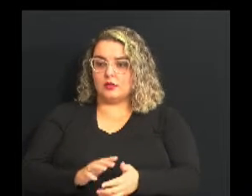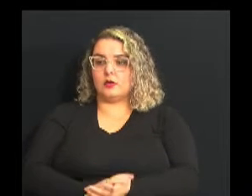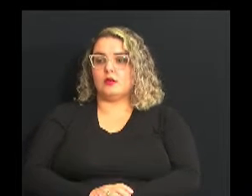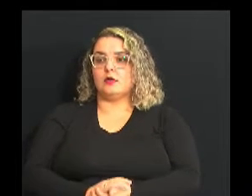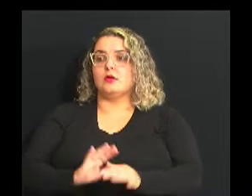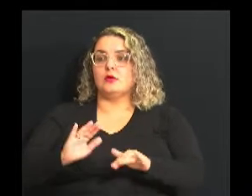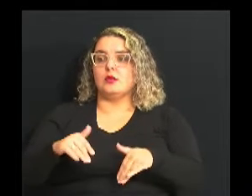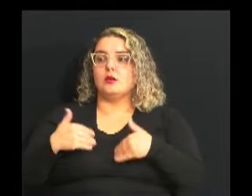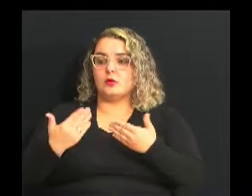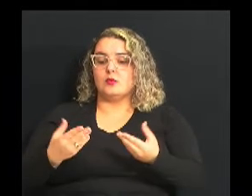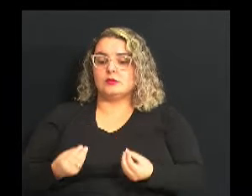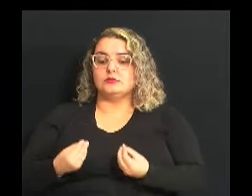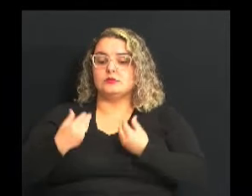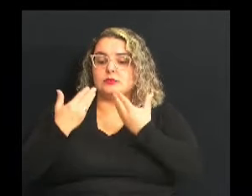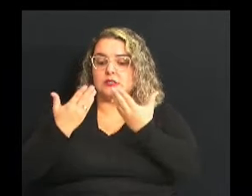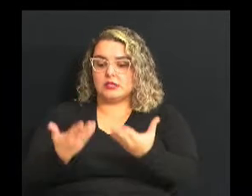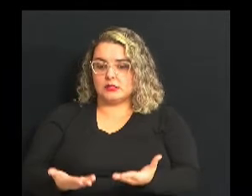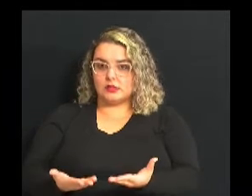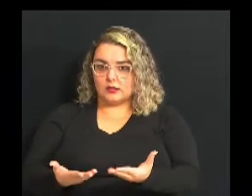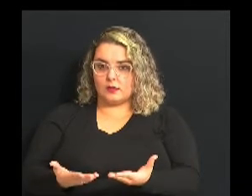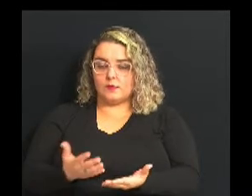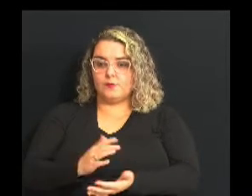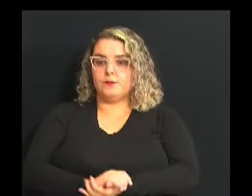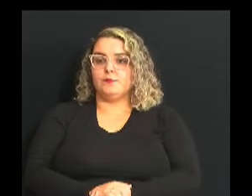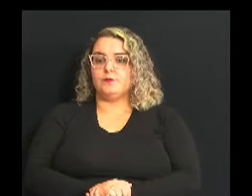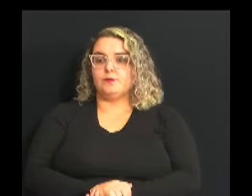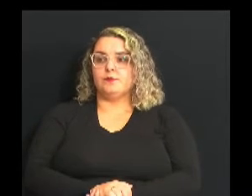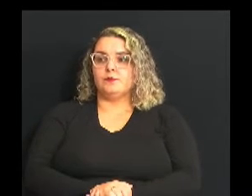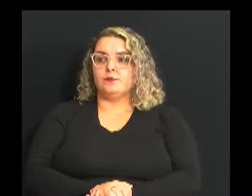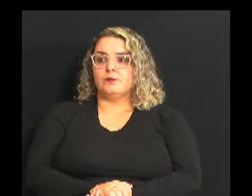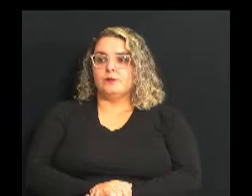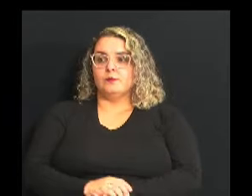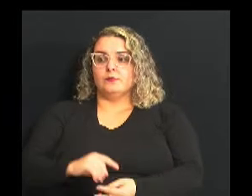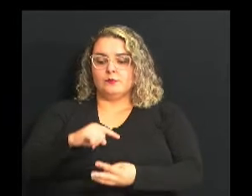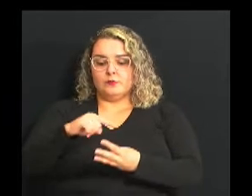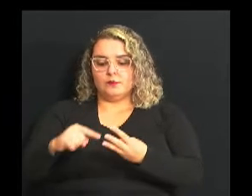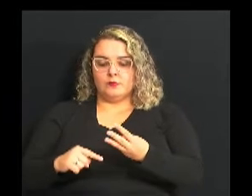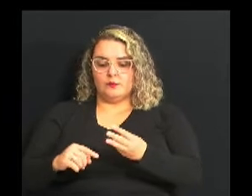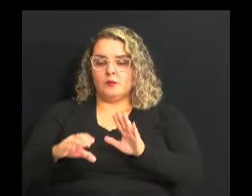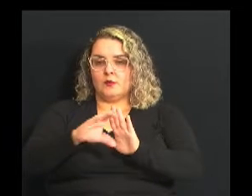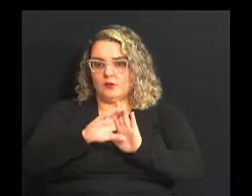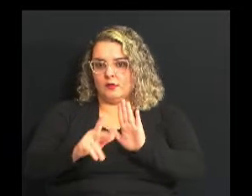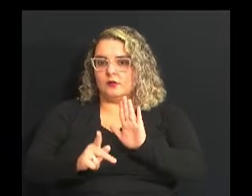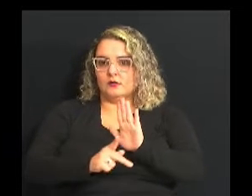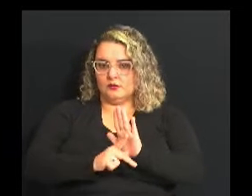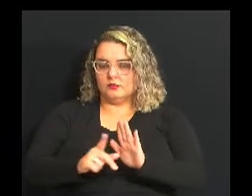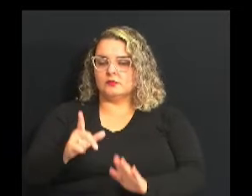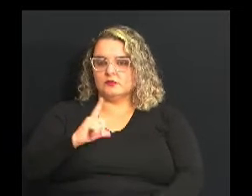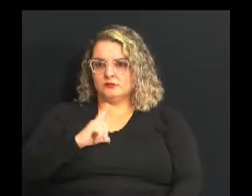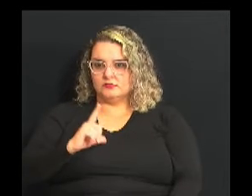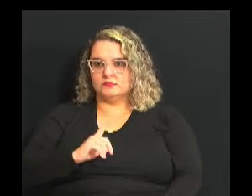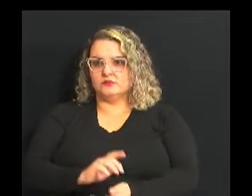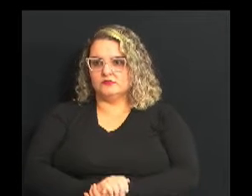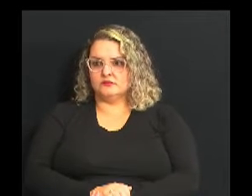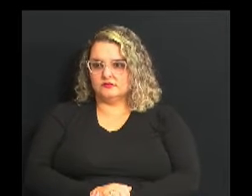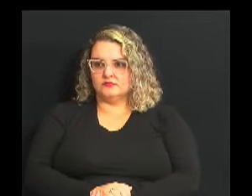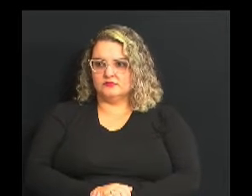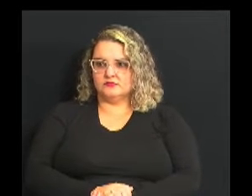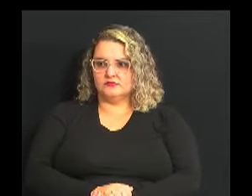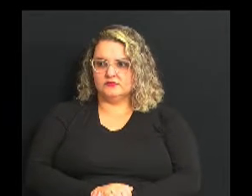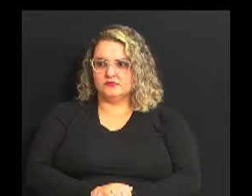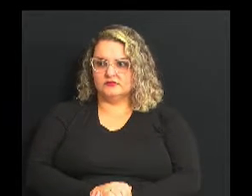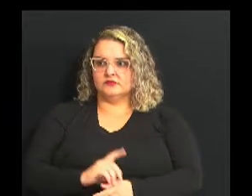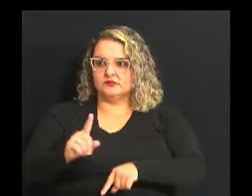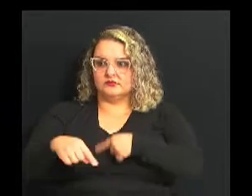vamos entregar, né? Diante desses 3 itens de compliance, né, agora a gente tem outros